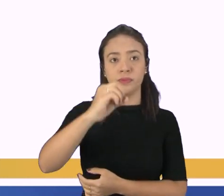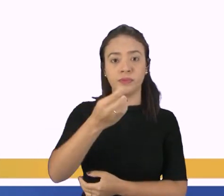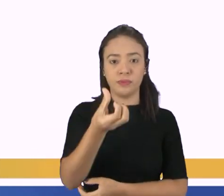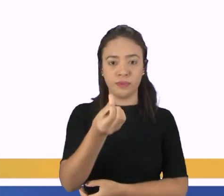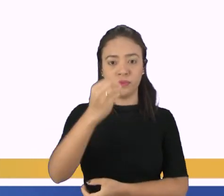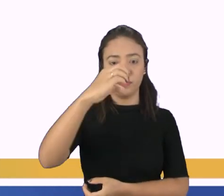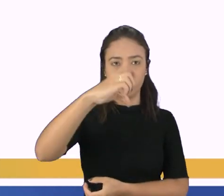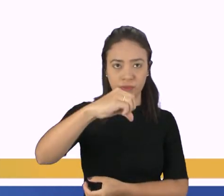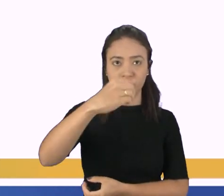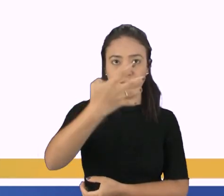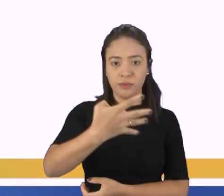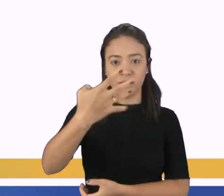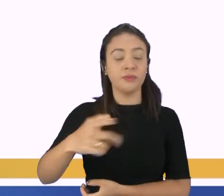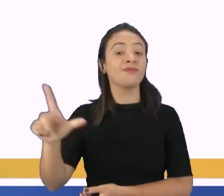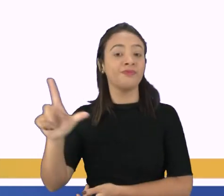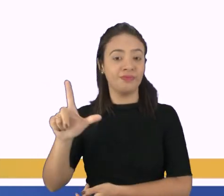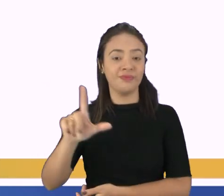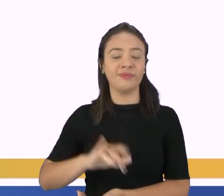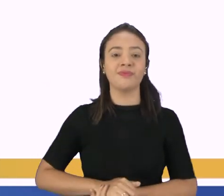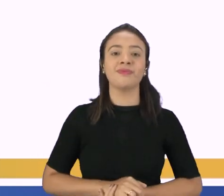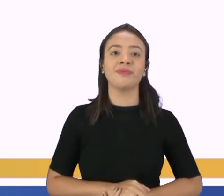4,06944 litros, certinho?